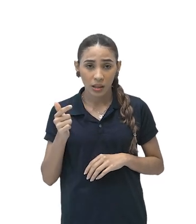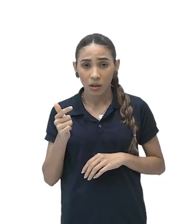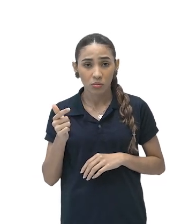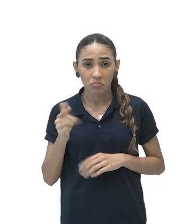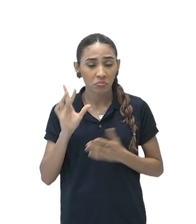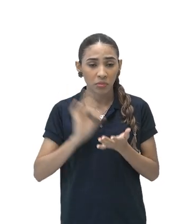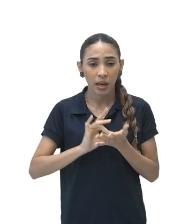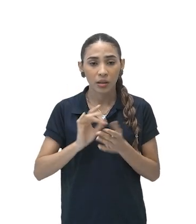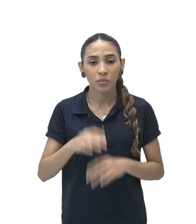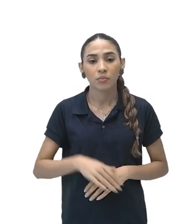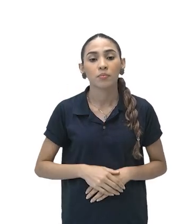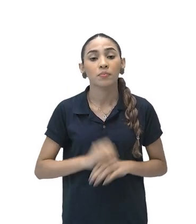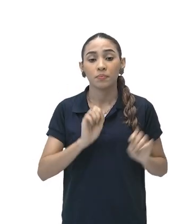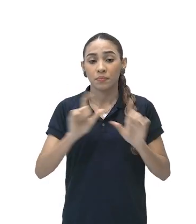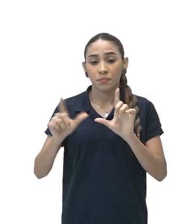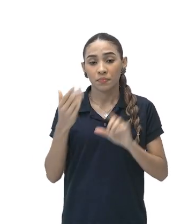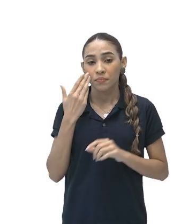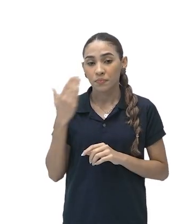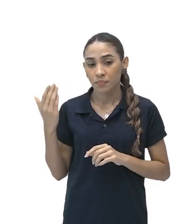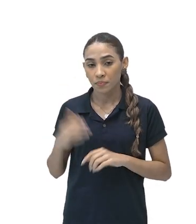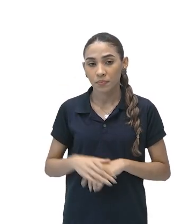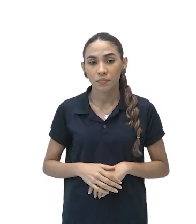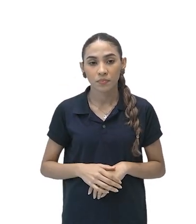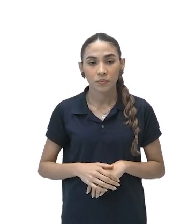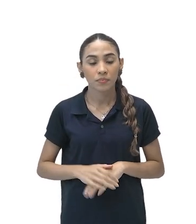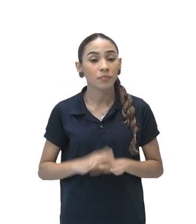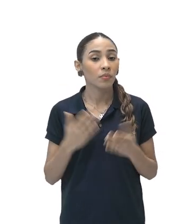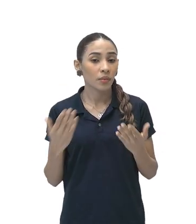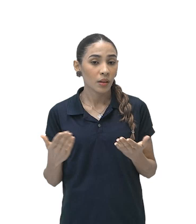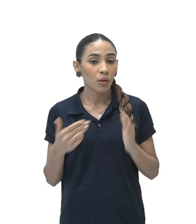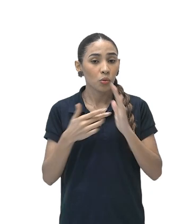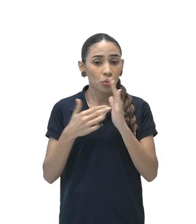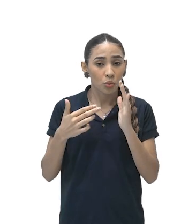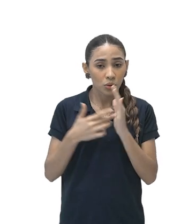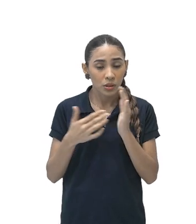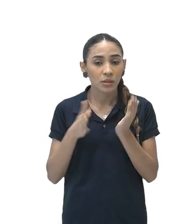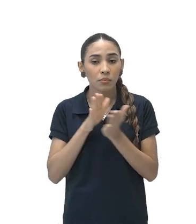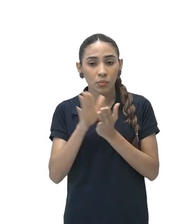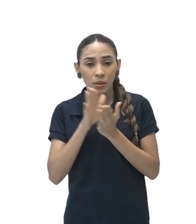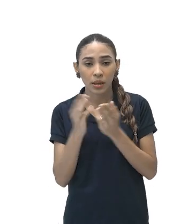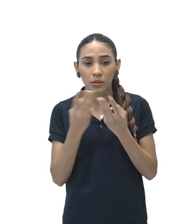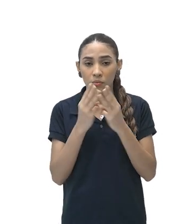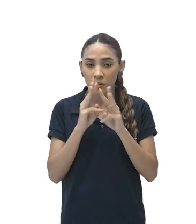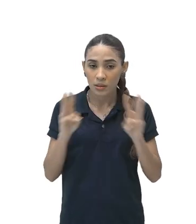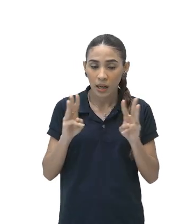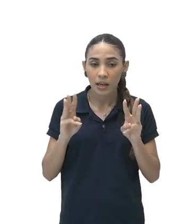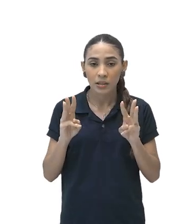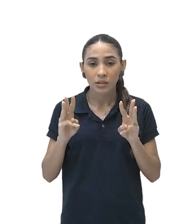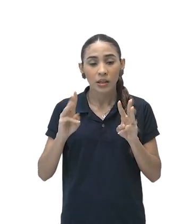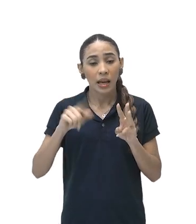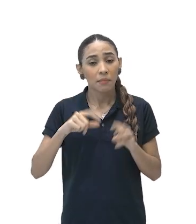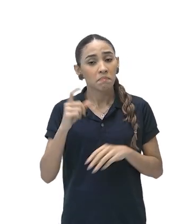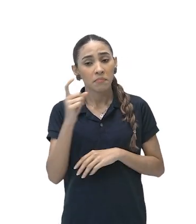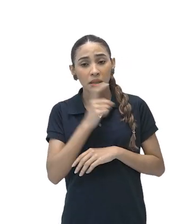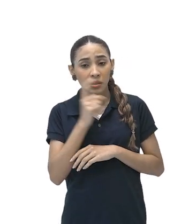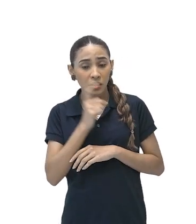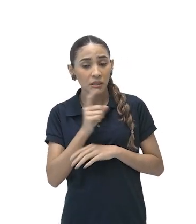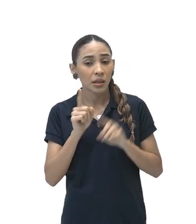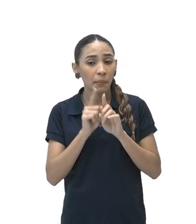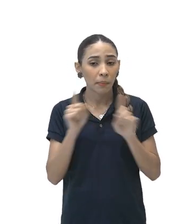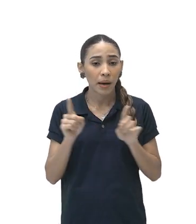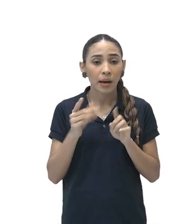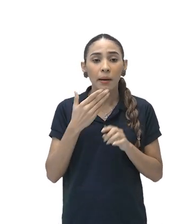né? E olhem só o que diz a nossa cartela. Não necessariamente uma notícia publicada por um site ou canal desconhecido é mentira,